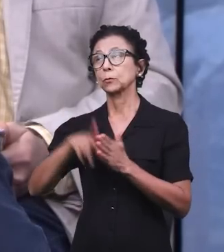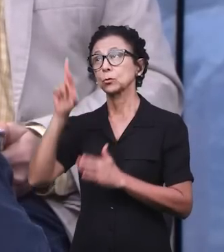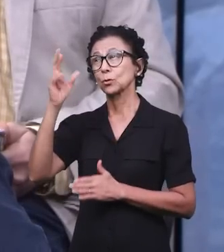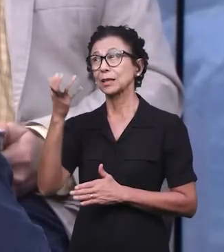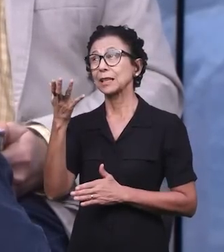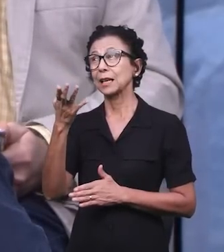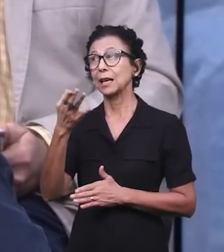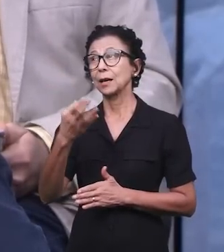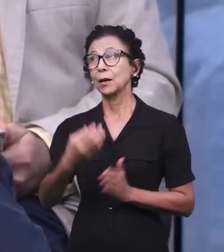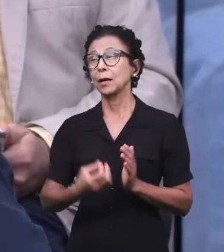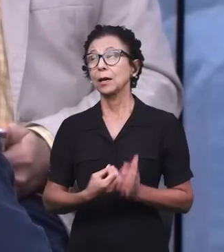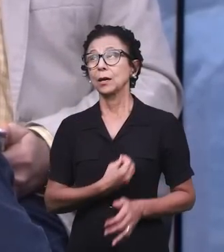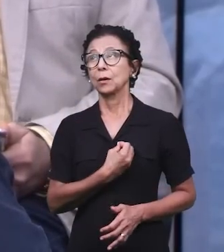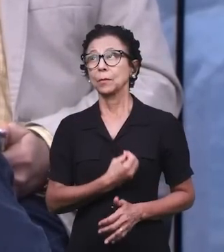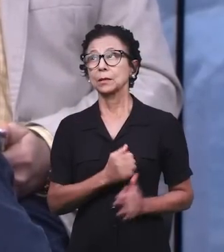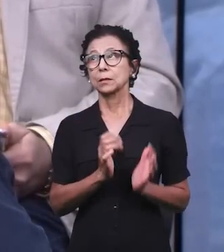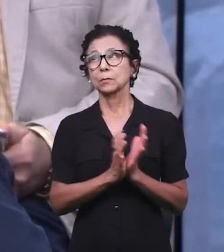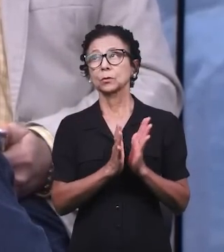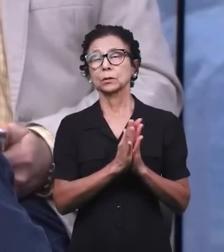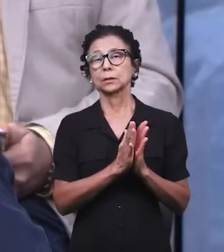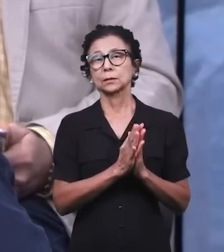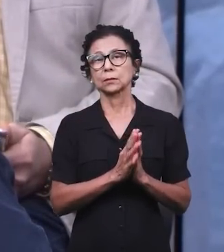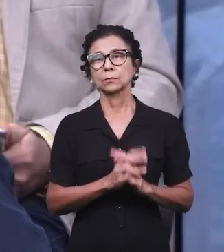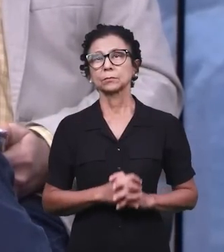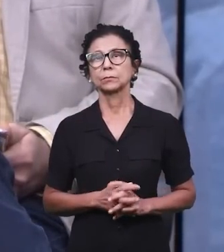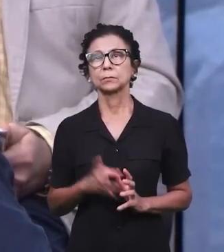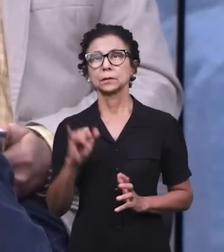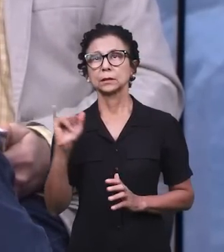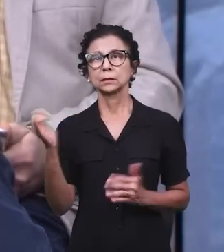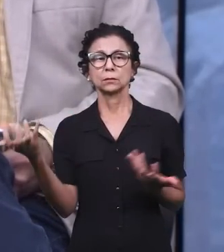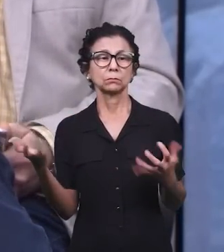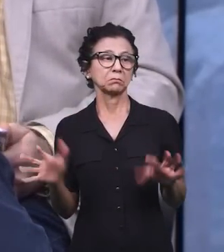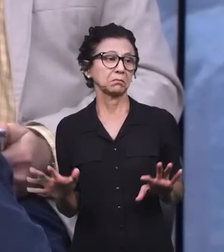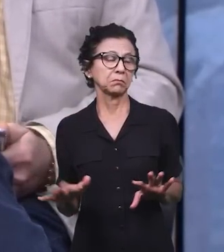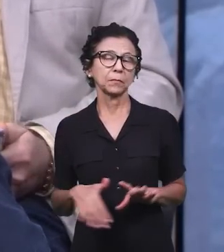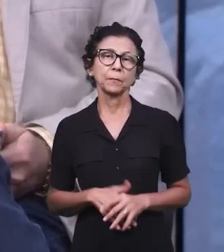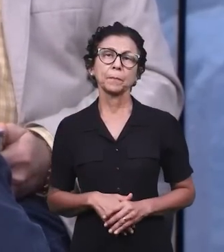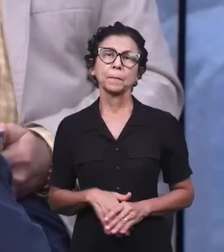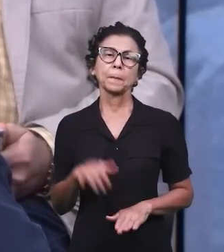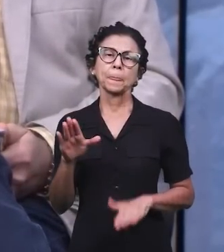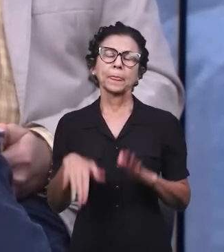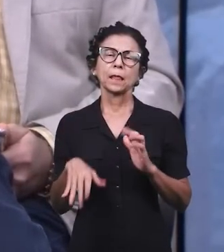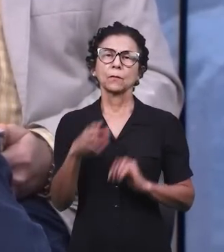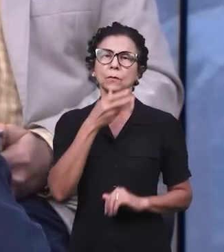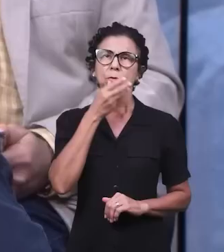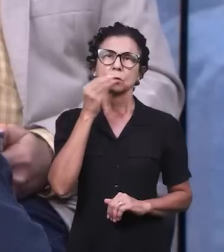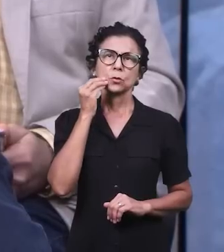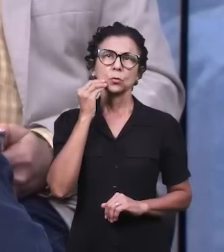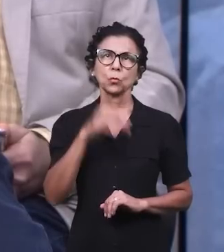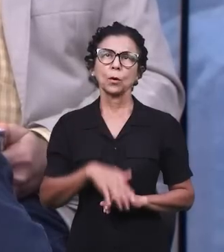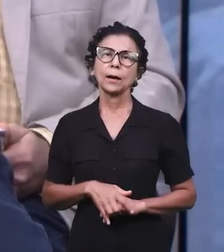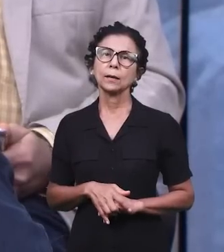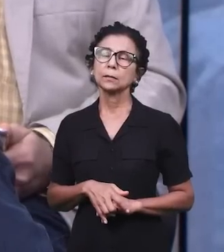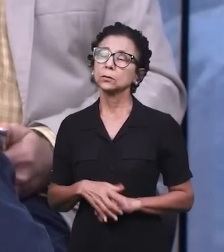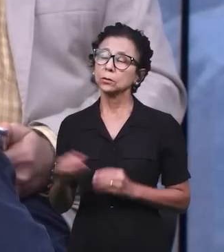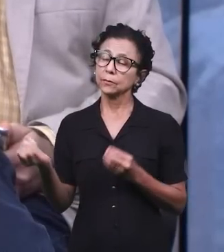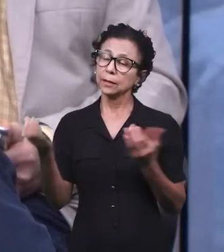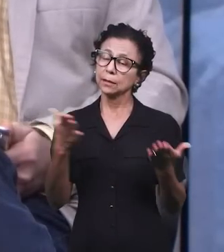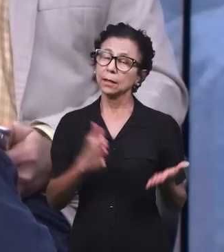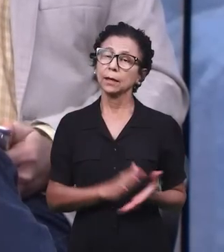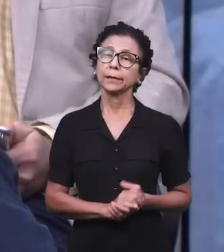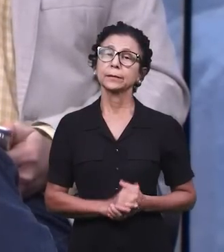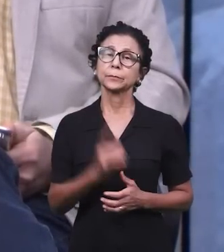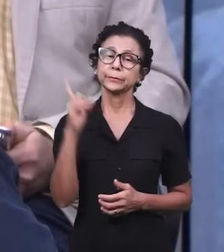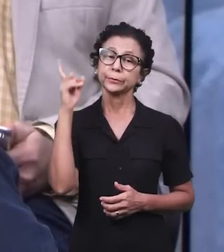né? Porque se não for esse o propósito do Senhor na sua vida. Às vezes até você vai jejuar, vai pedir, o Senhor vai te dar, você vai entrar numa luta depois lá, não